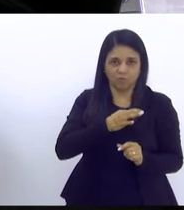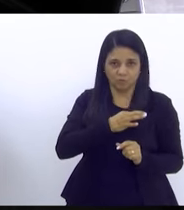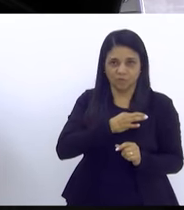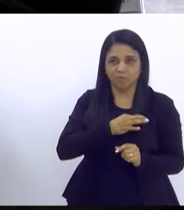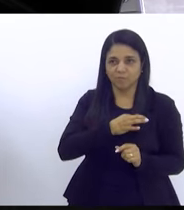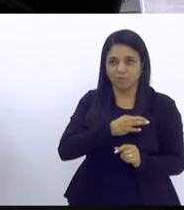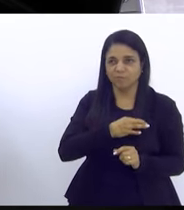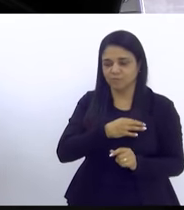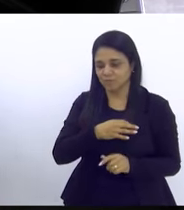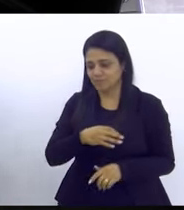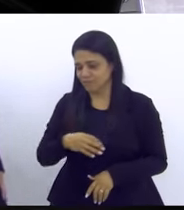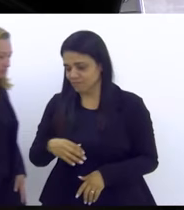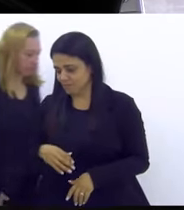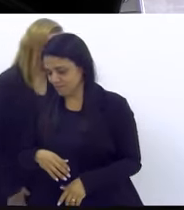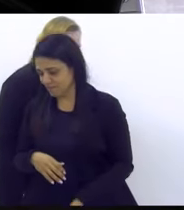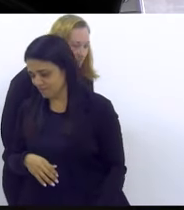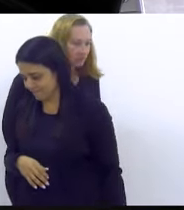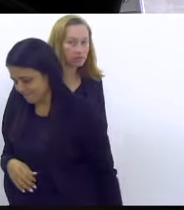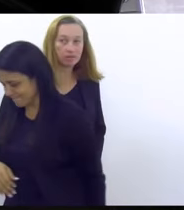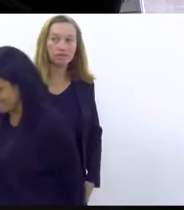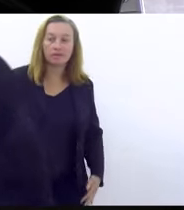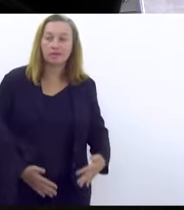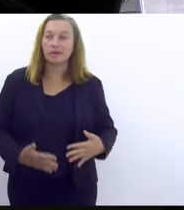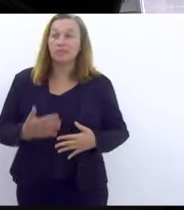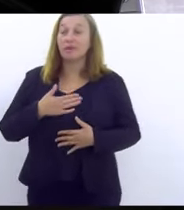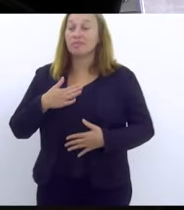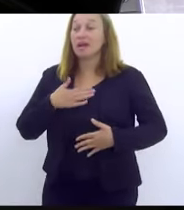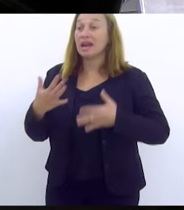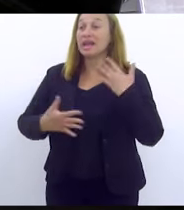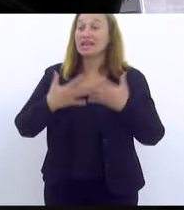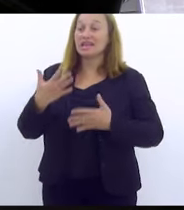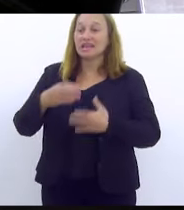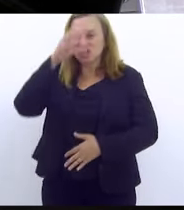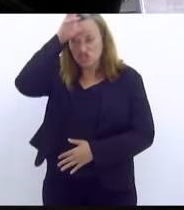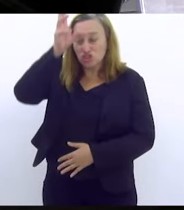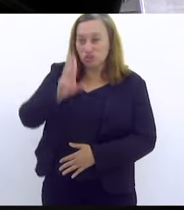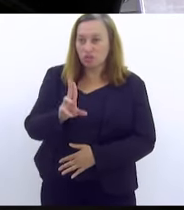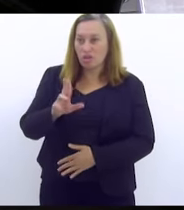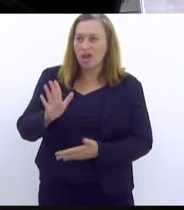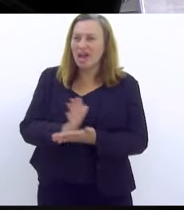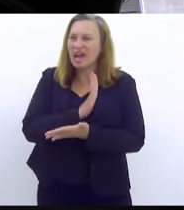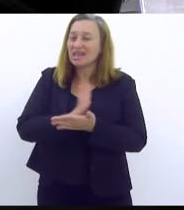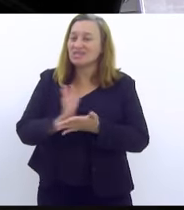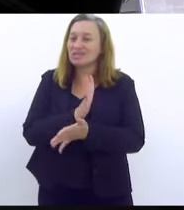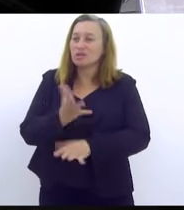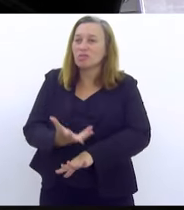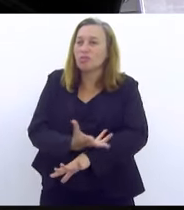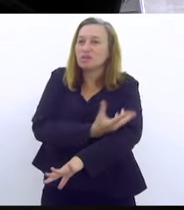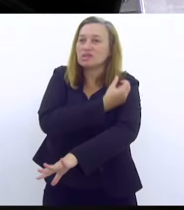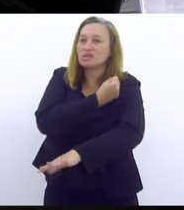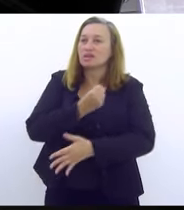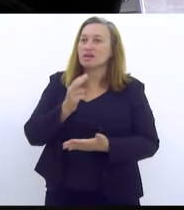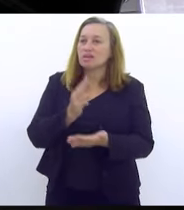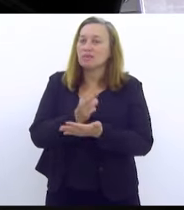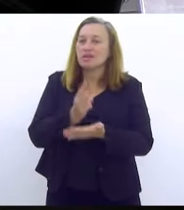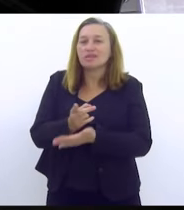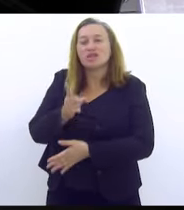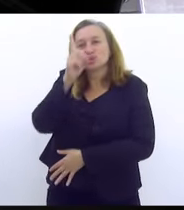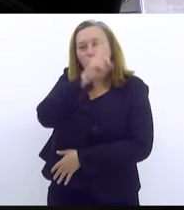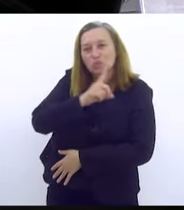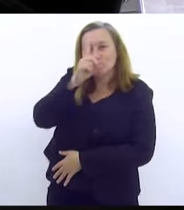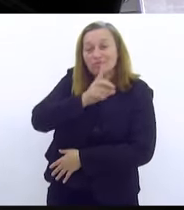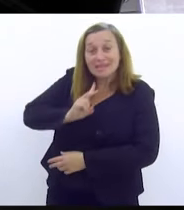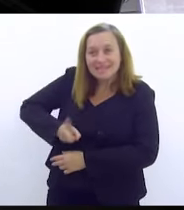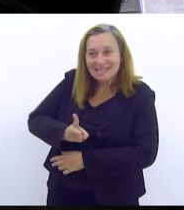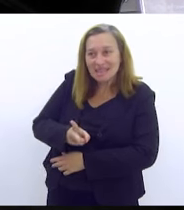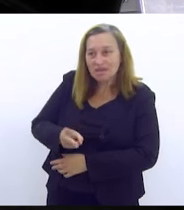E para mim é assim, muito gratificante, tia Ju, é assim, às vezes chega a ser emocionante, mesmo sendo todo domingo,